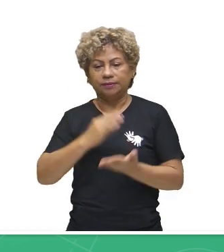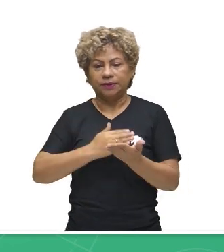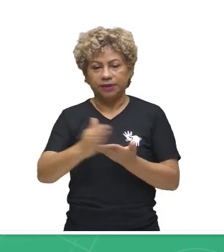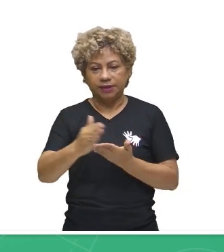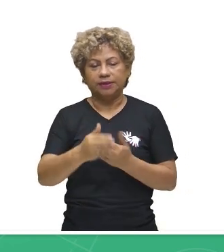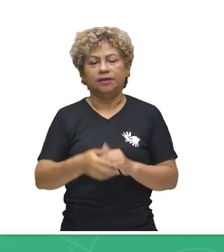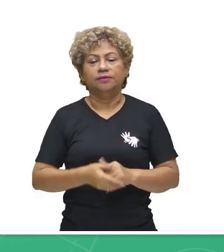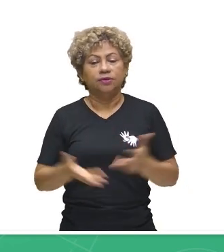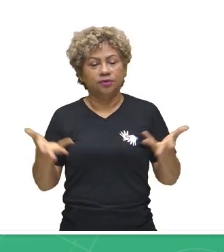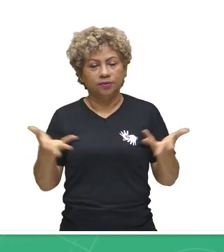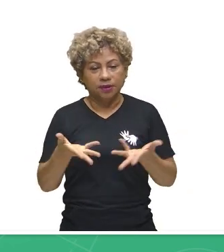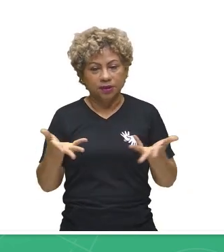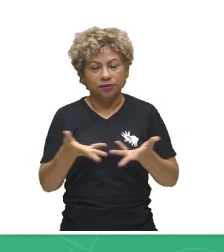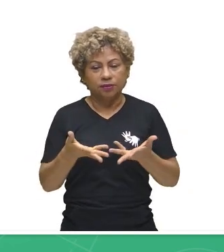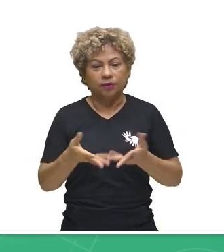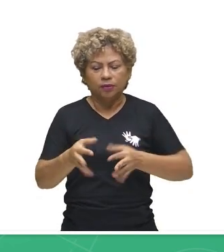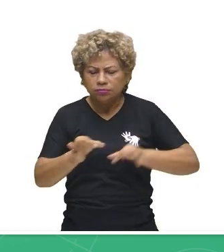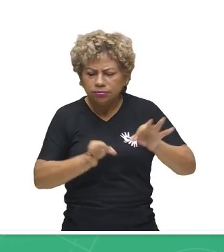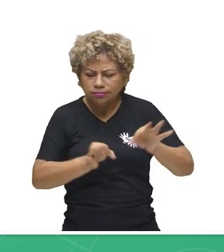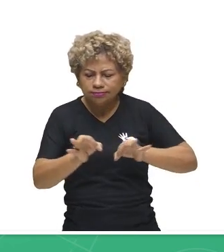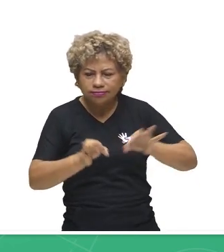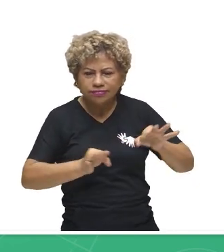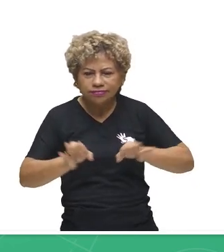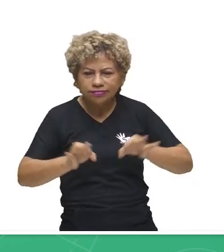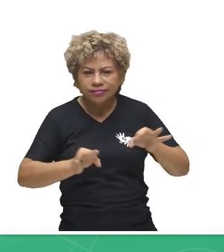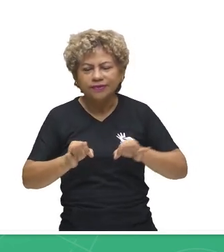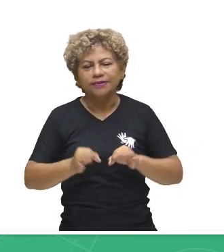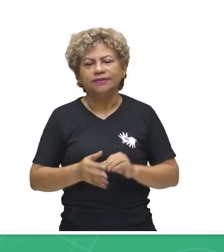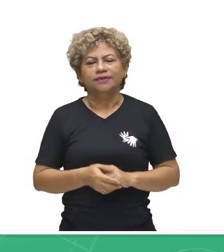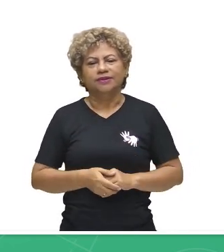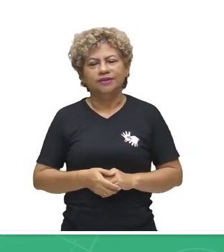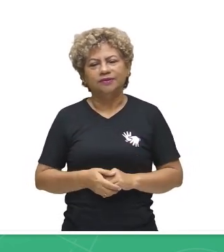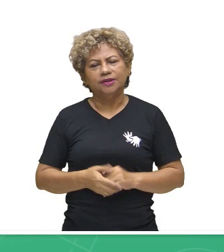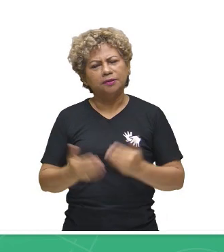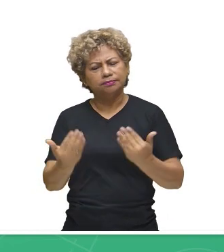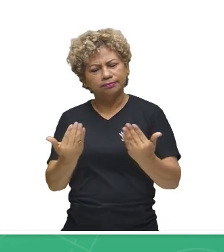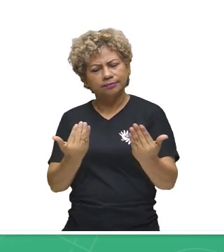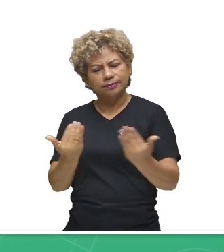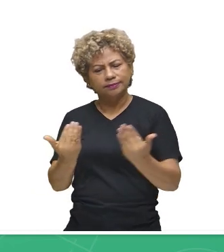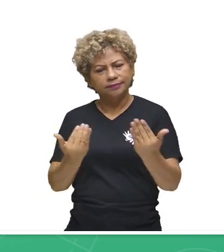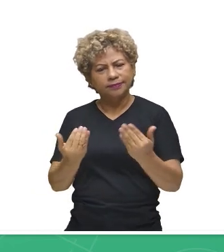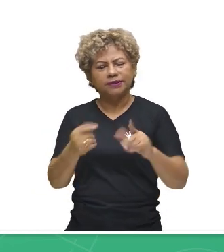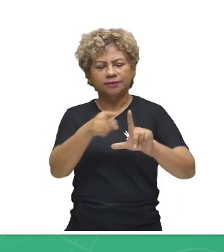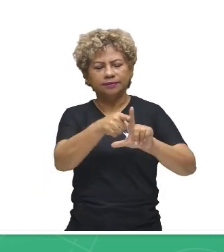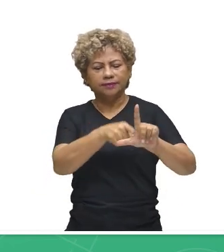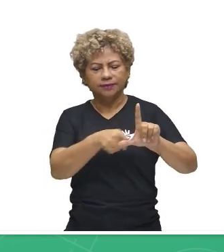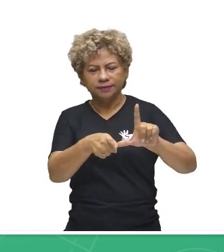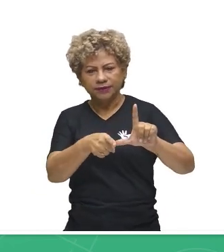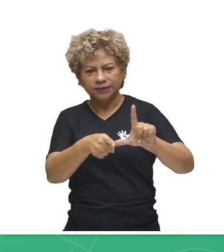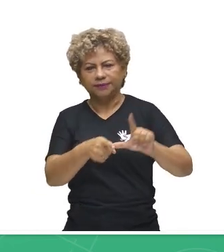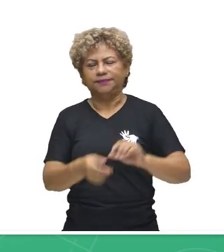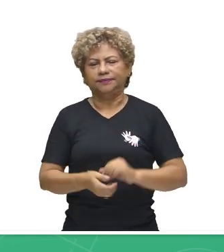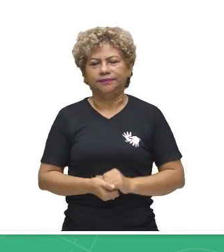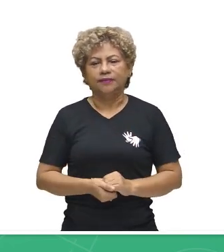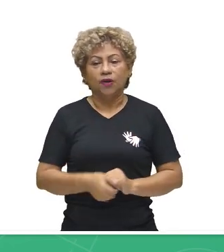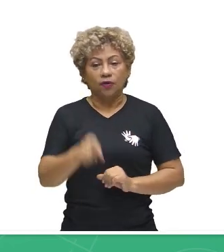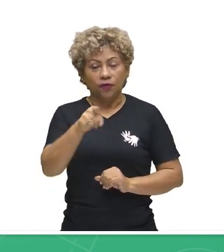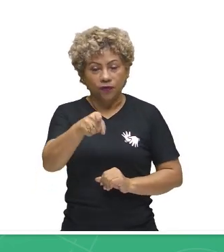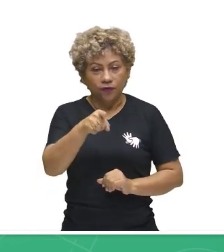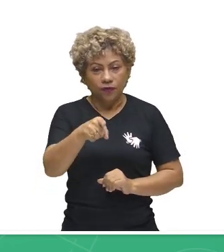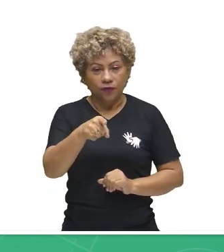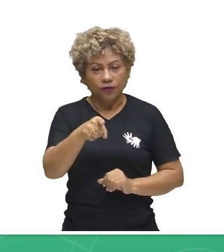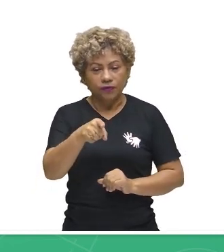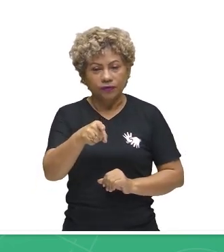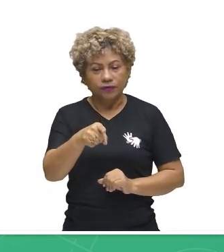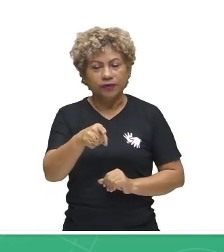Aí agora sim nós podemos analisar o nosso gráfico. Vejam, quando vier o gráfico, você vai